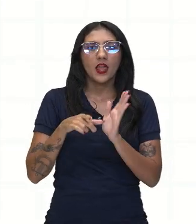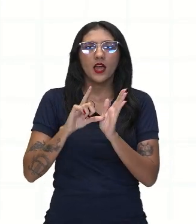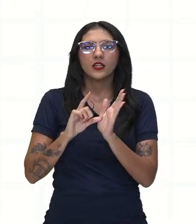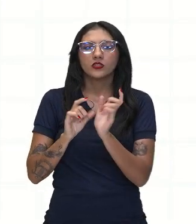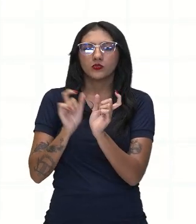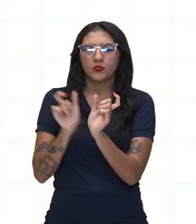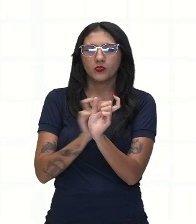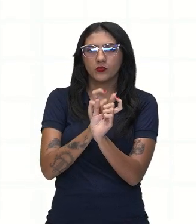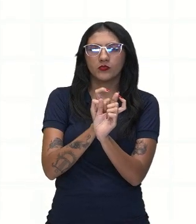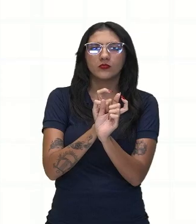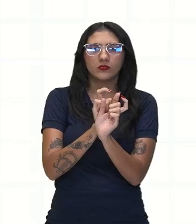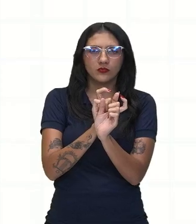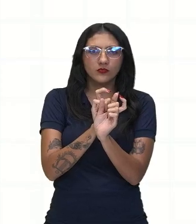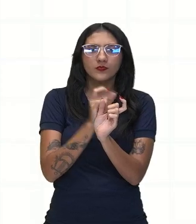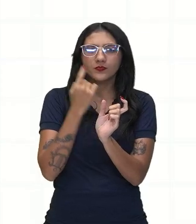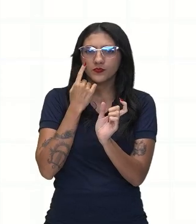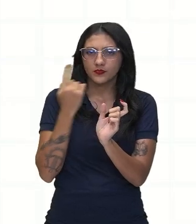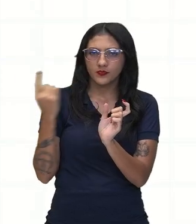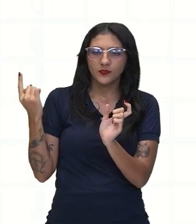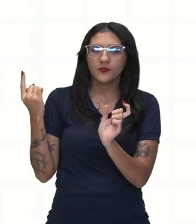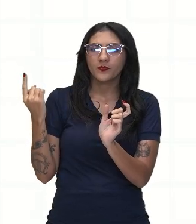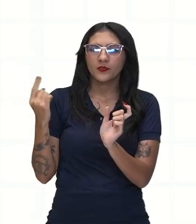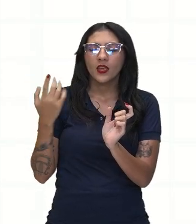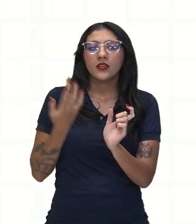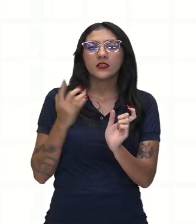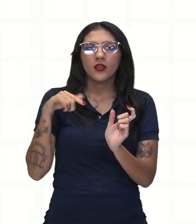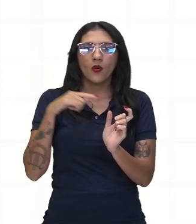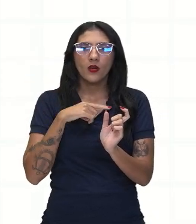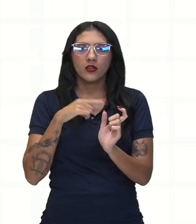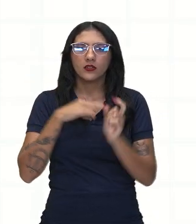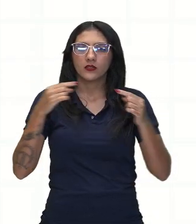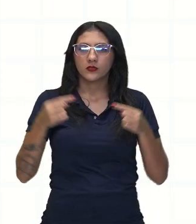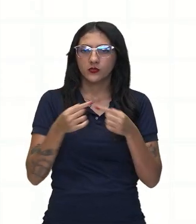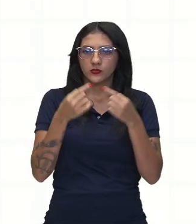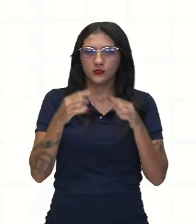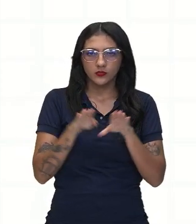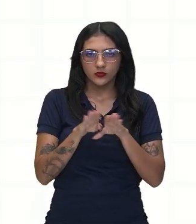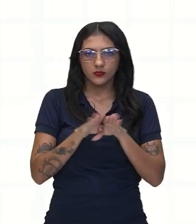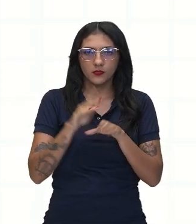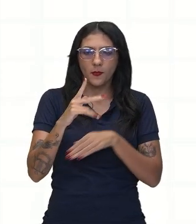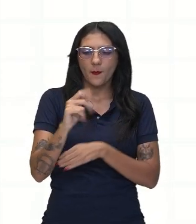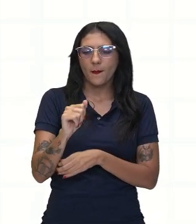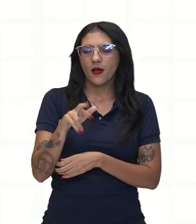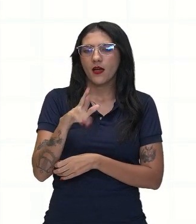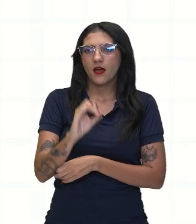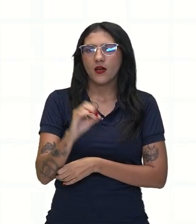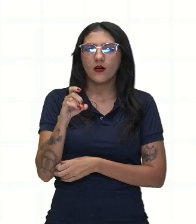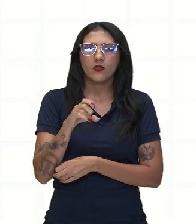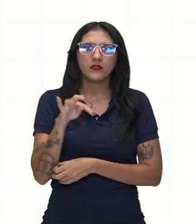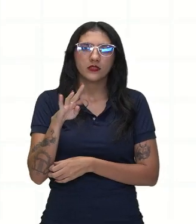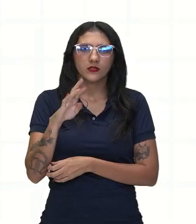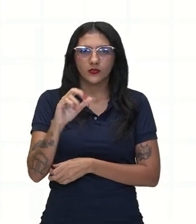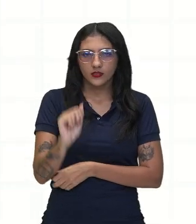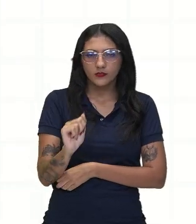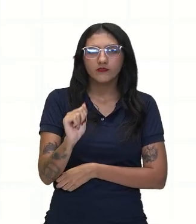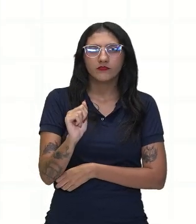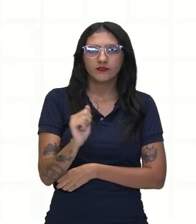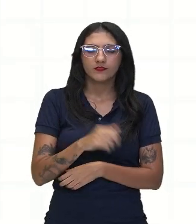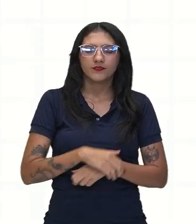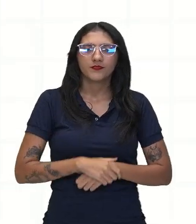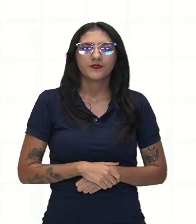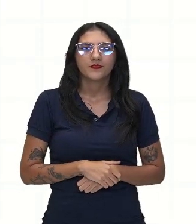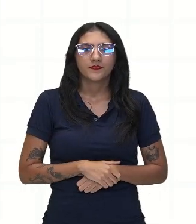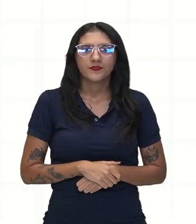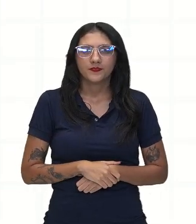penúltima, né? Ela é a penúltima. Logo, eu vou chamá-la de paroxítona, certo? E